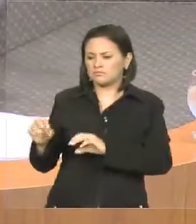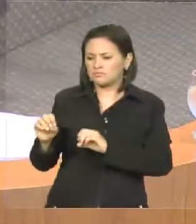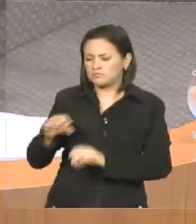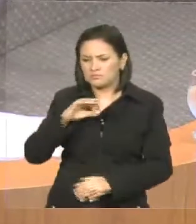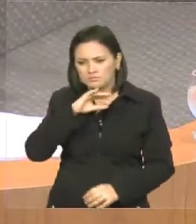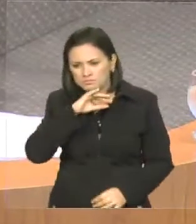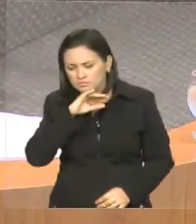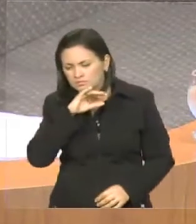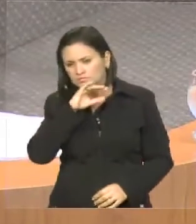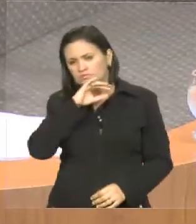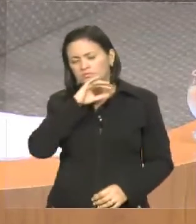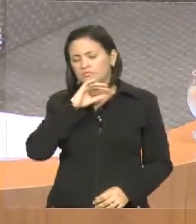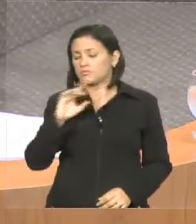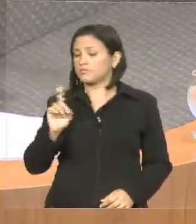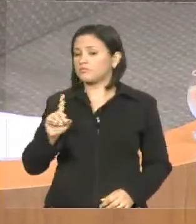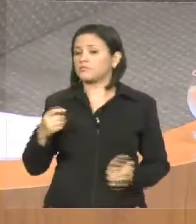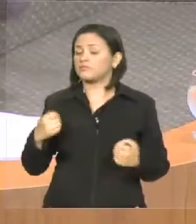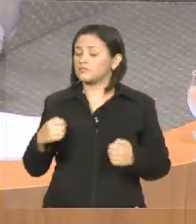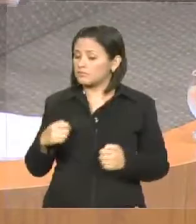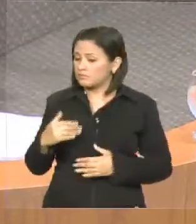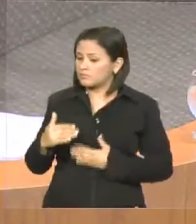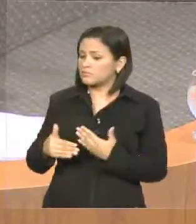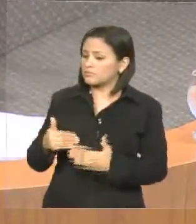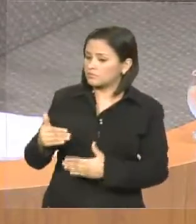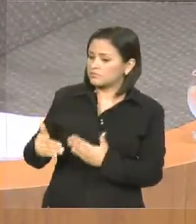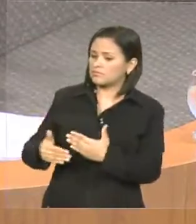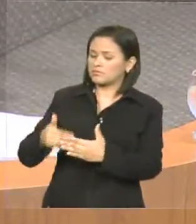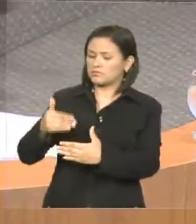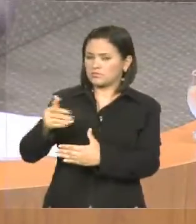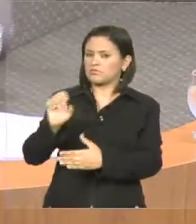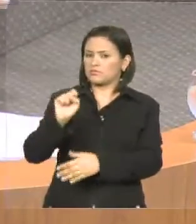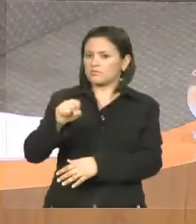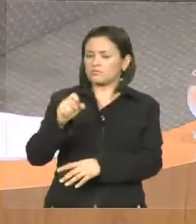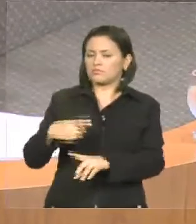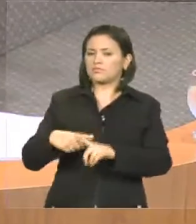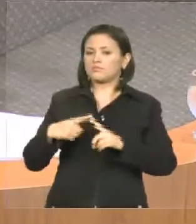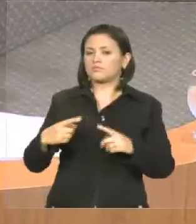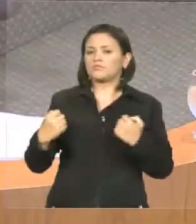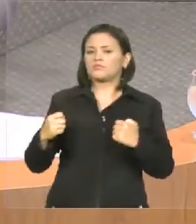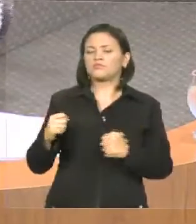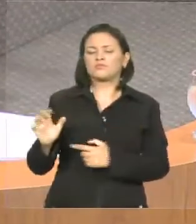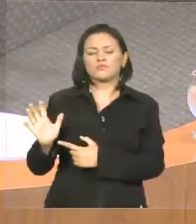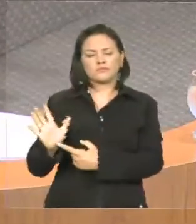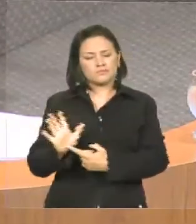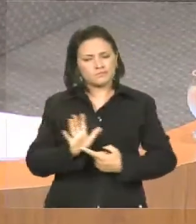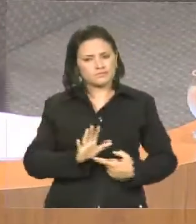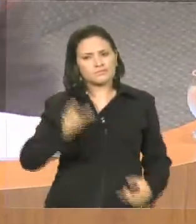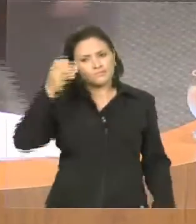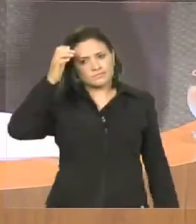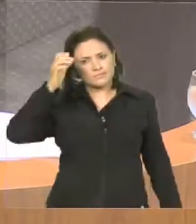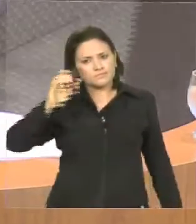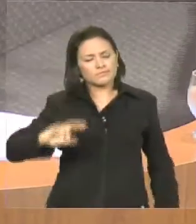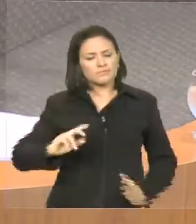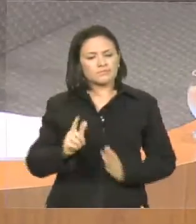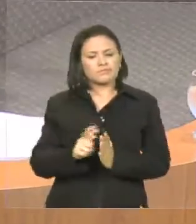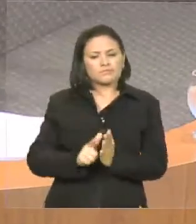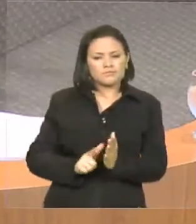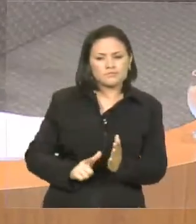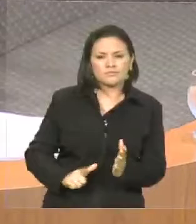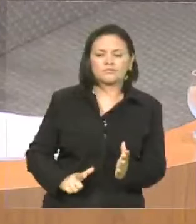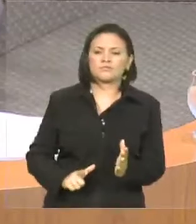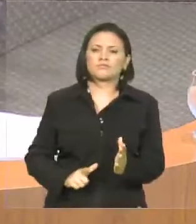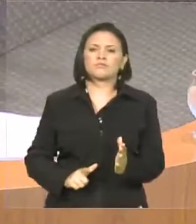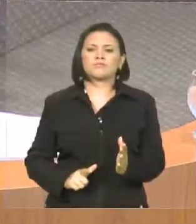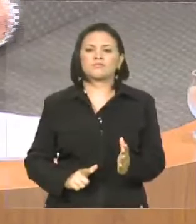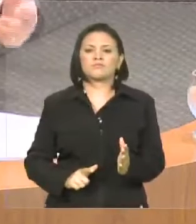para melhorar mais o IDH, mas temos que sempre colocar em destaque a nossa cultura, a nossa literatura, em que Feira Aguilar foi um dos